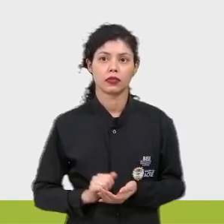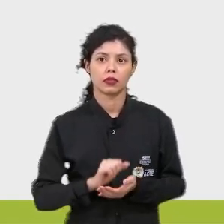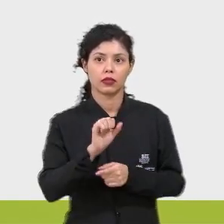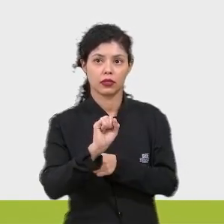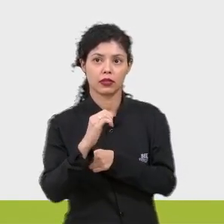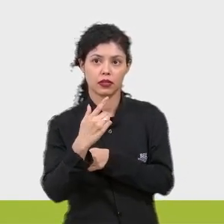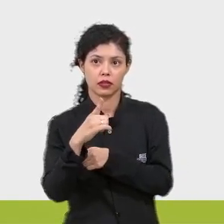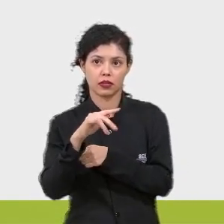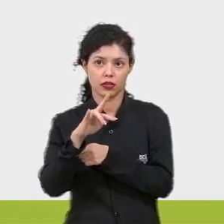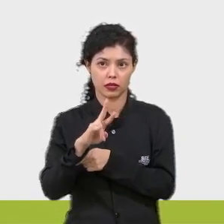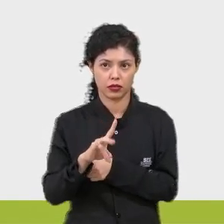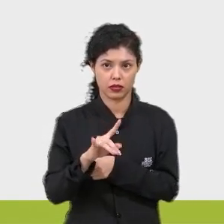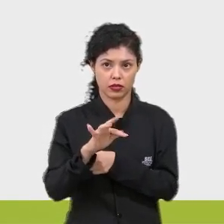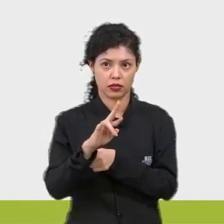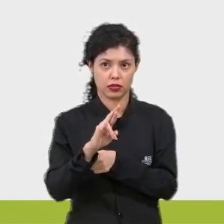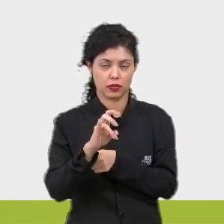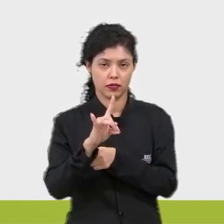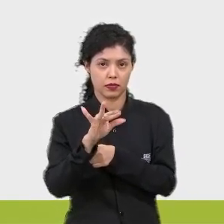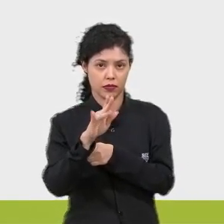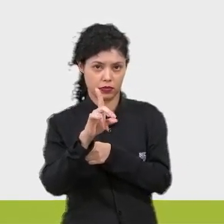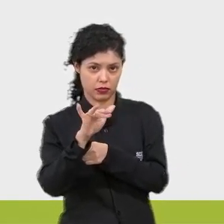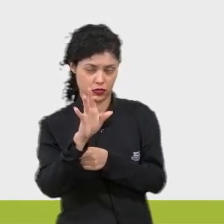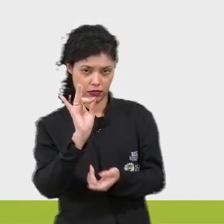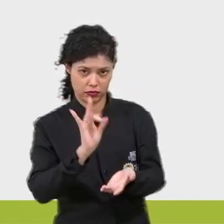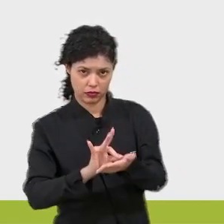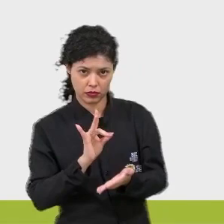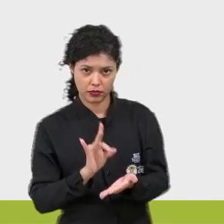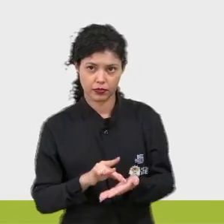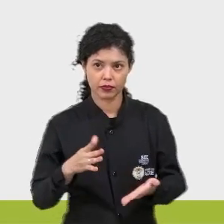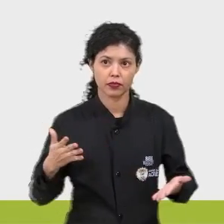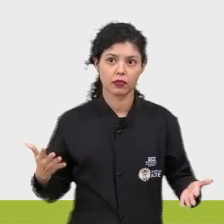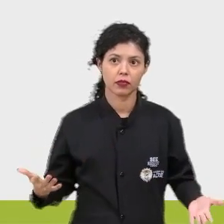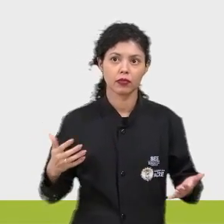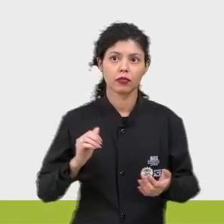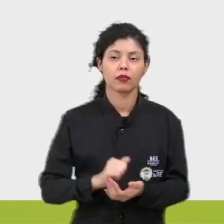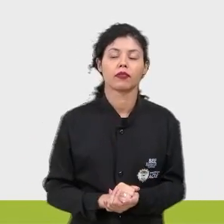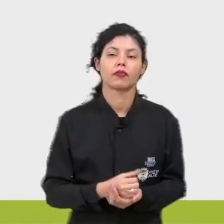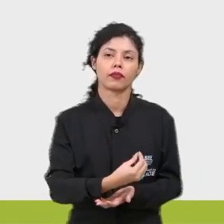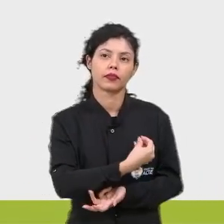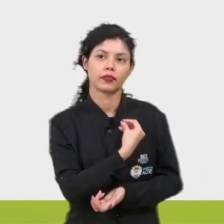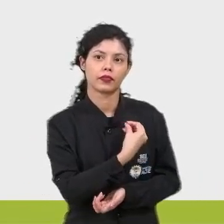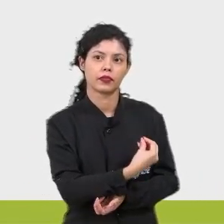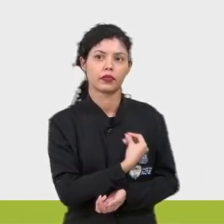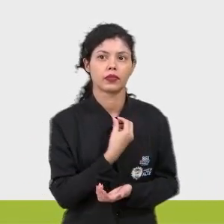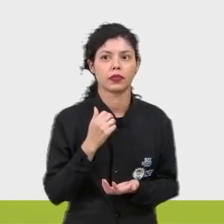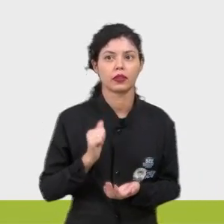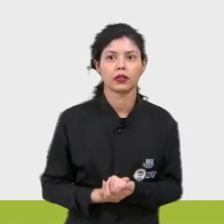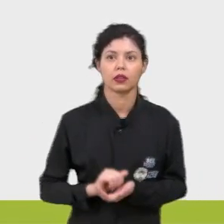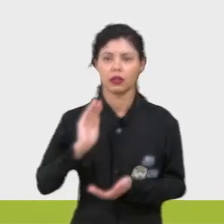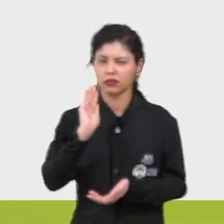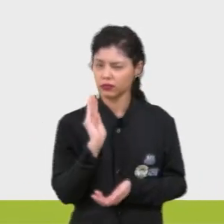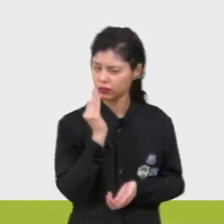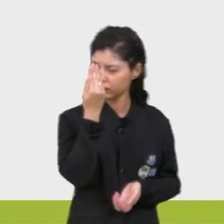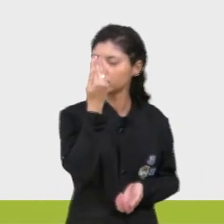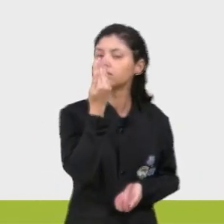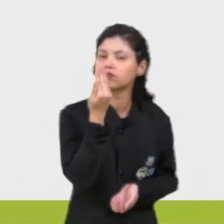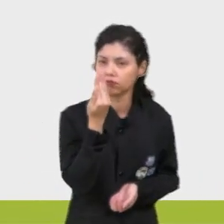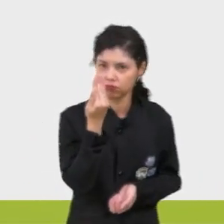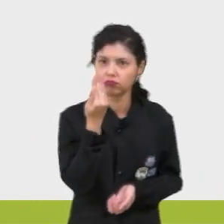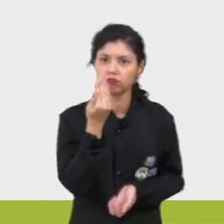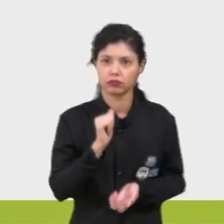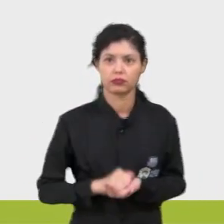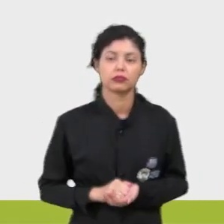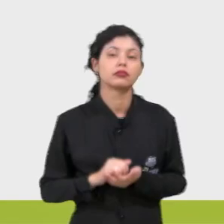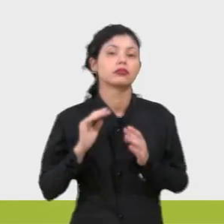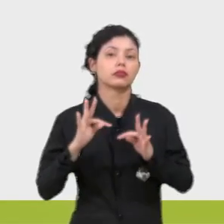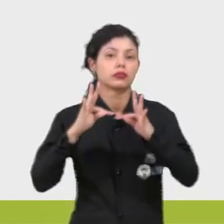a pseudo, a palavrinha aí, difícil, né, professor? Pseudo-realidade, a falsa realidade, criada